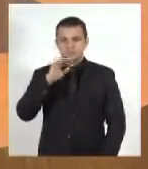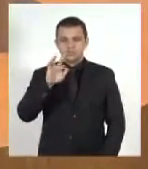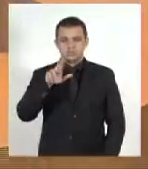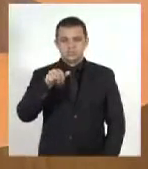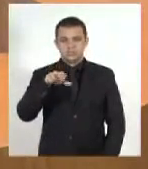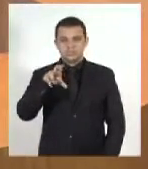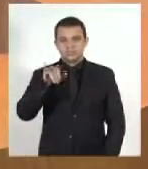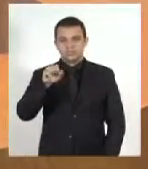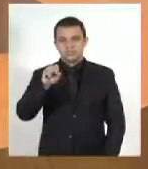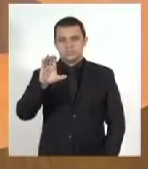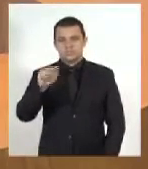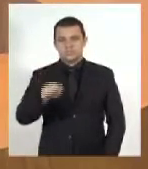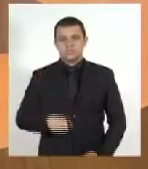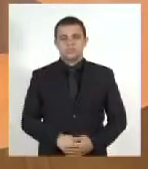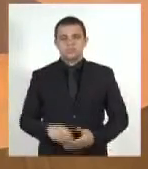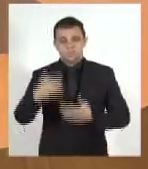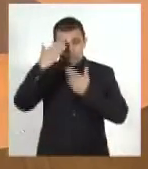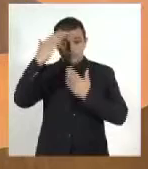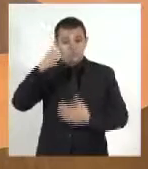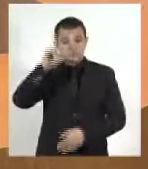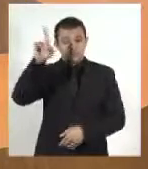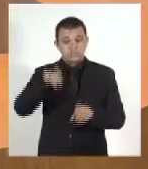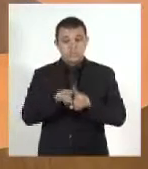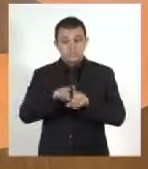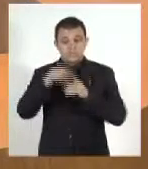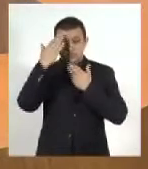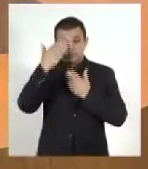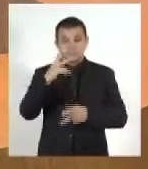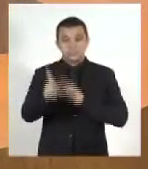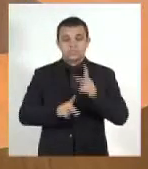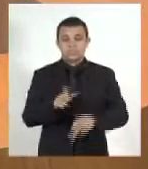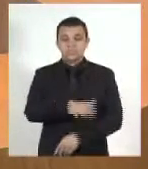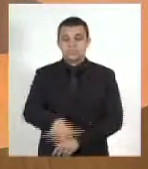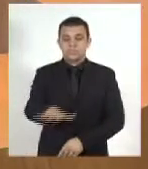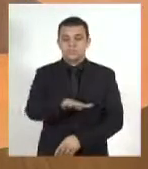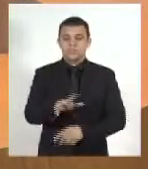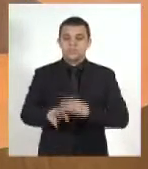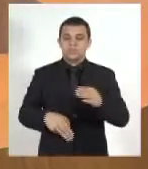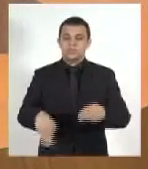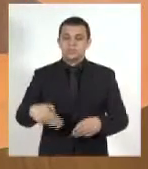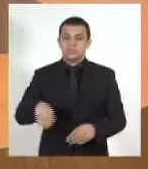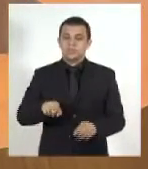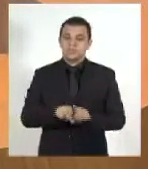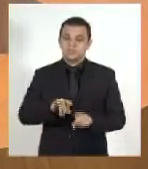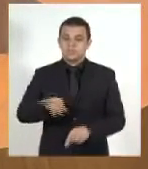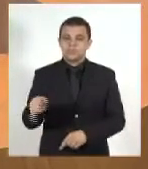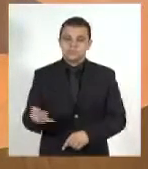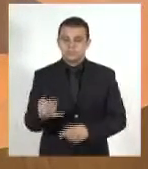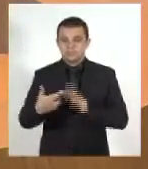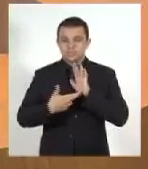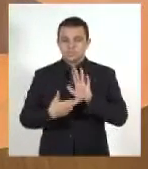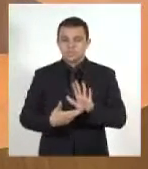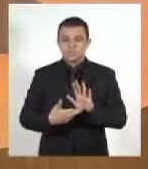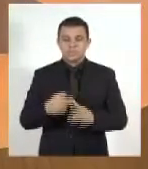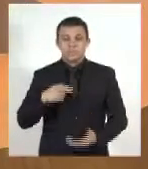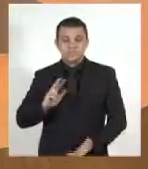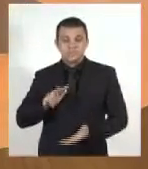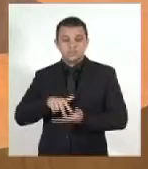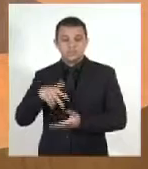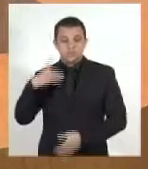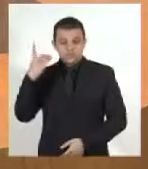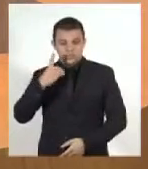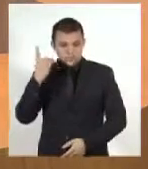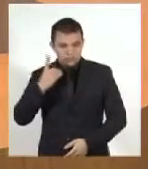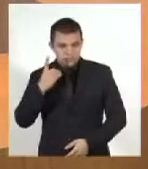agradecer a Deus, agradecer ao povo do Maranhão pela oportunidade de representá-los. Chegar a ocupar uma vaga no parlamento estadual nos enche